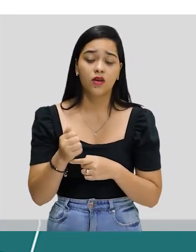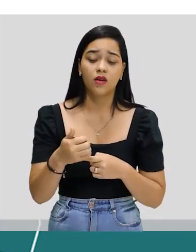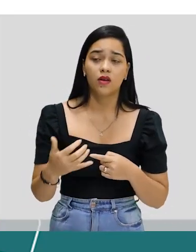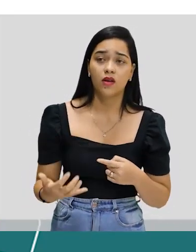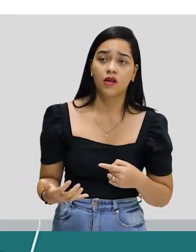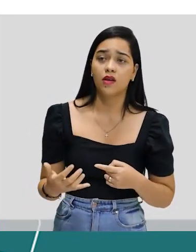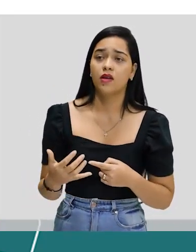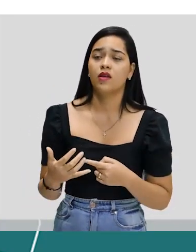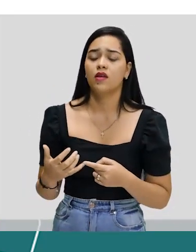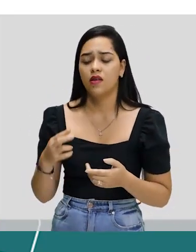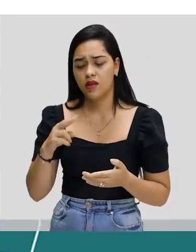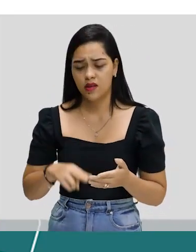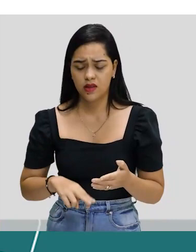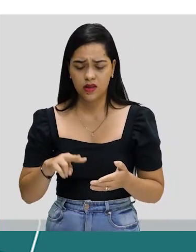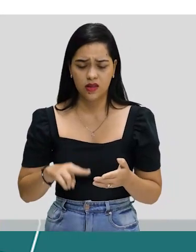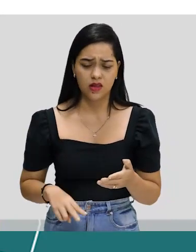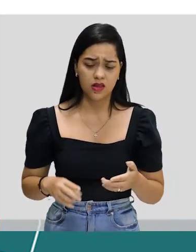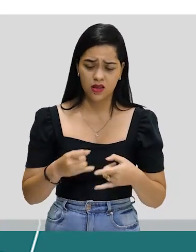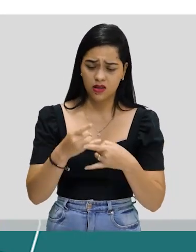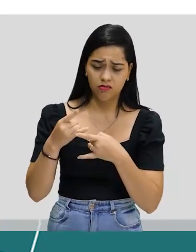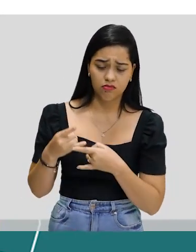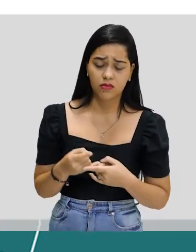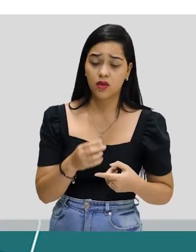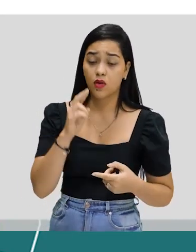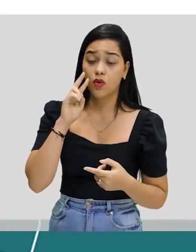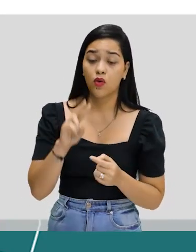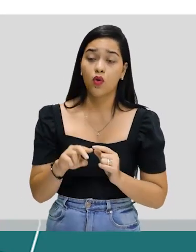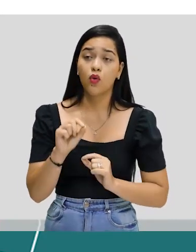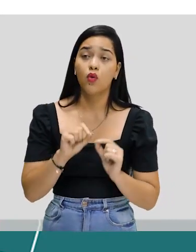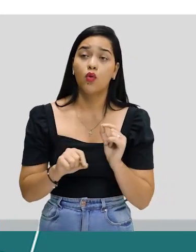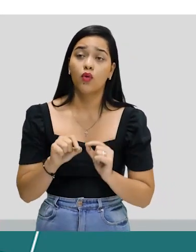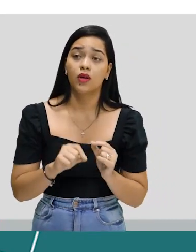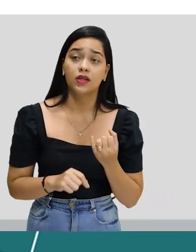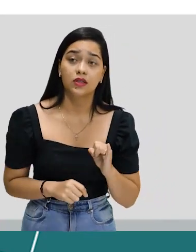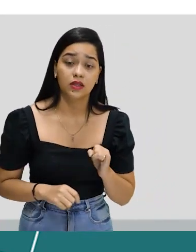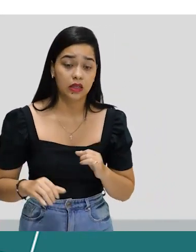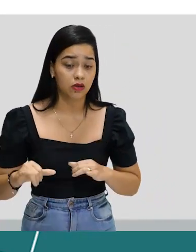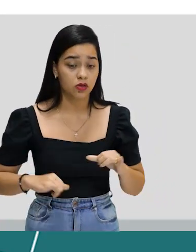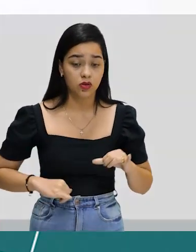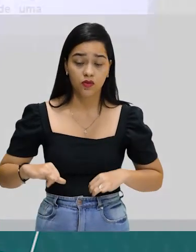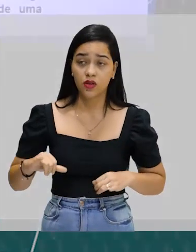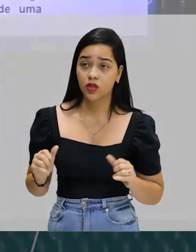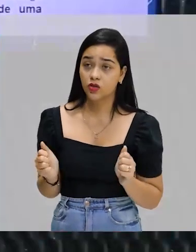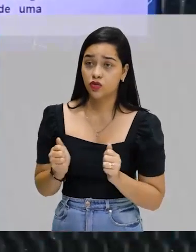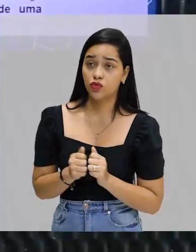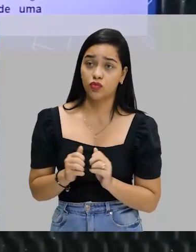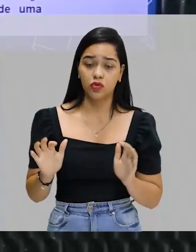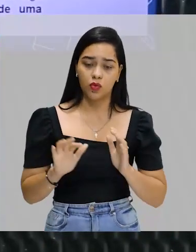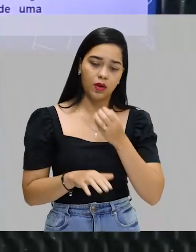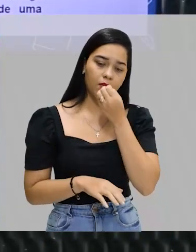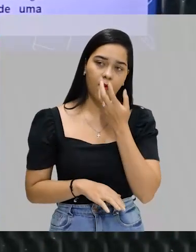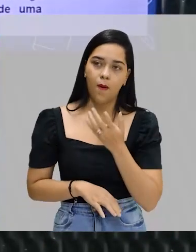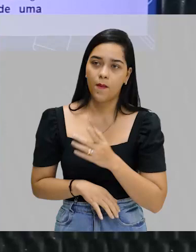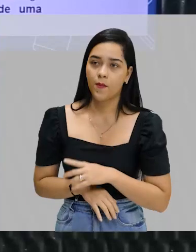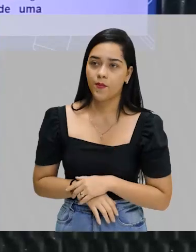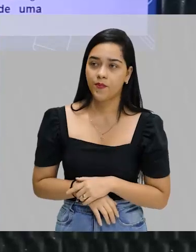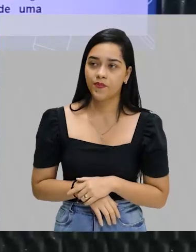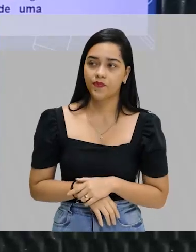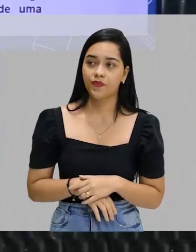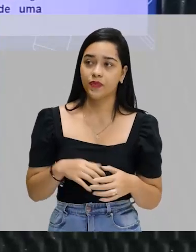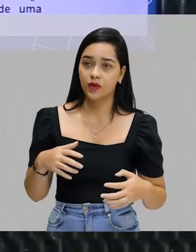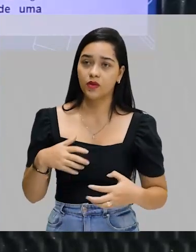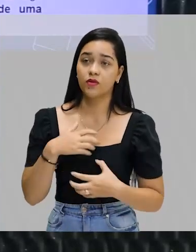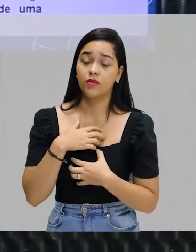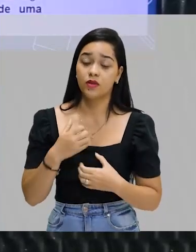leem gibis, leem mangás, assistem animes, onde você, se não sofrer junto com o personagem, não é agradável. Pronto. Os